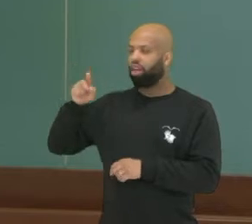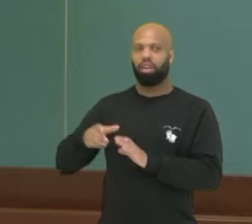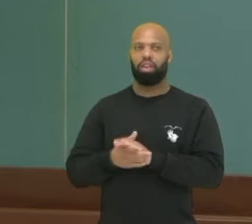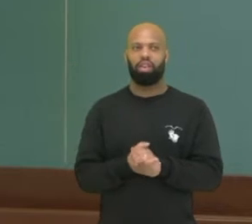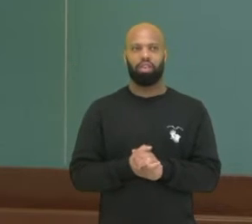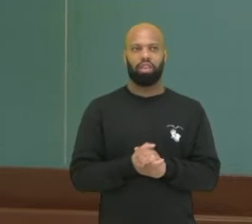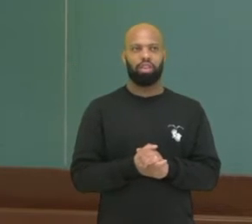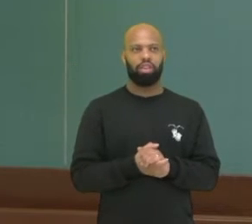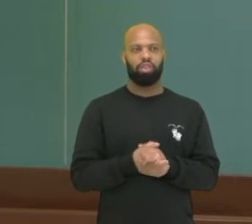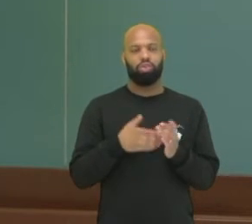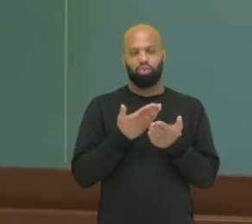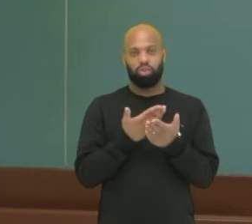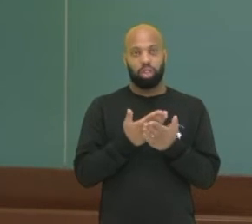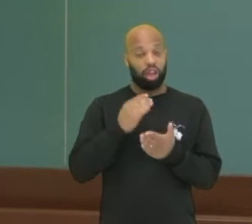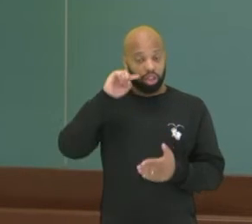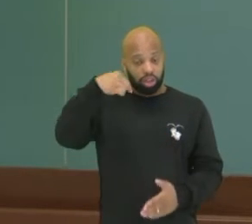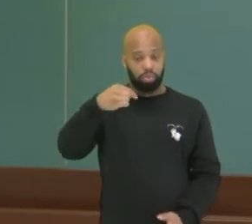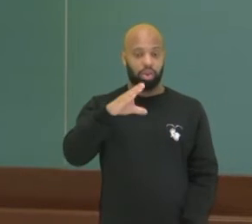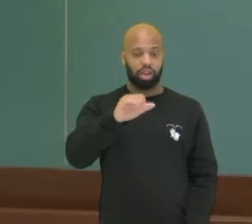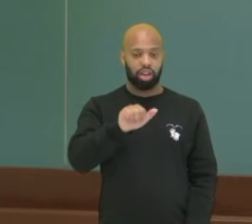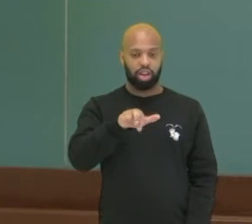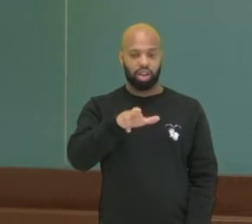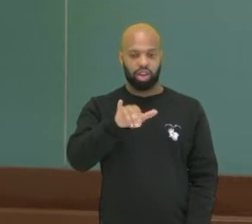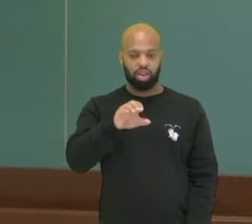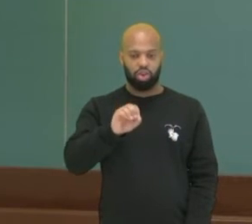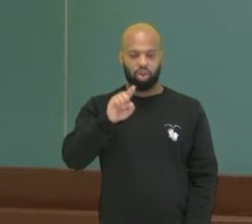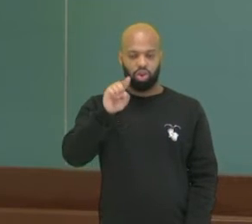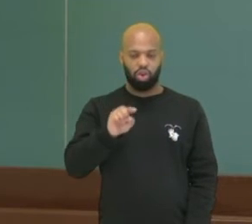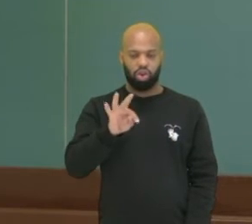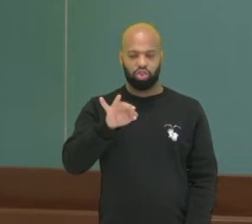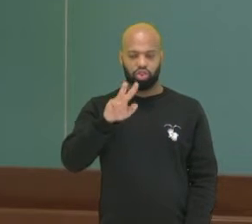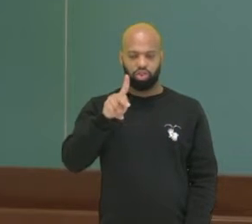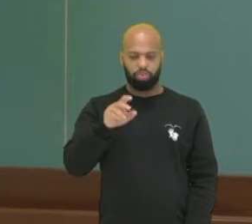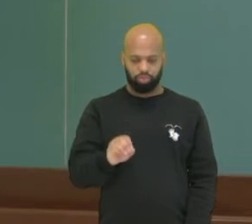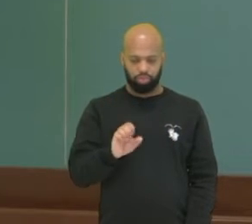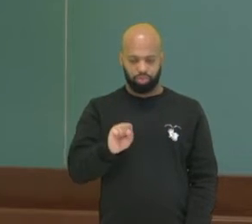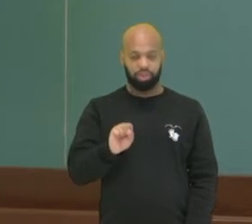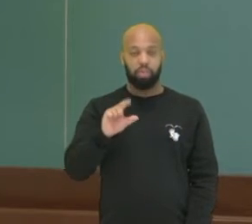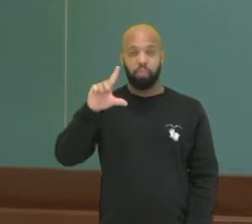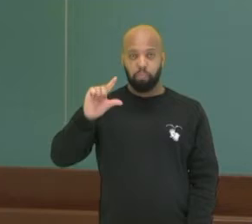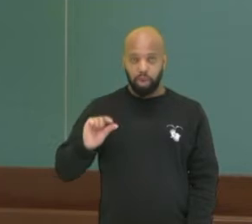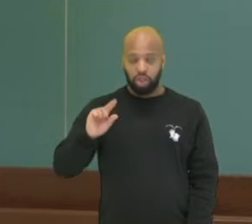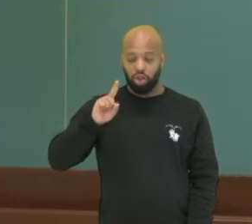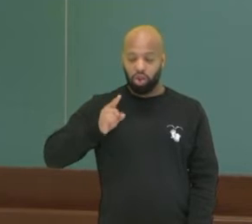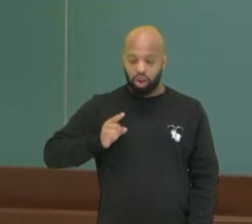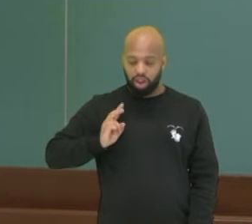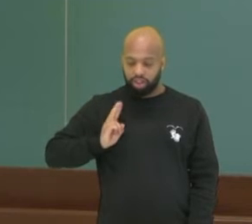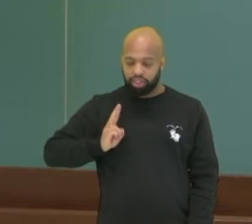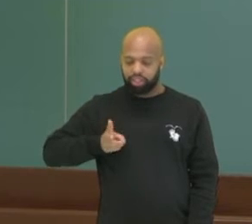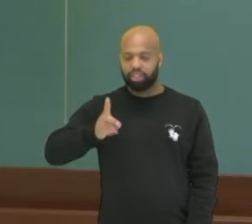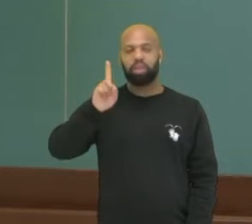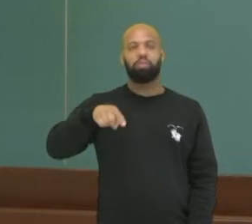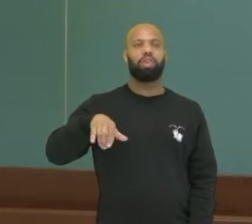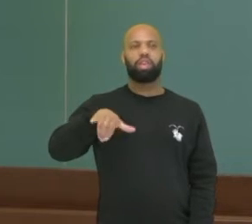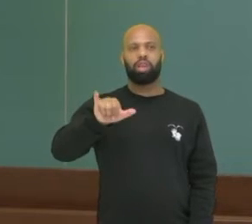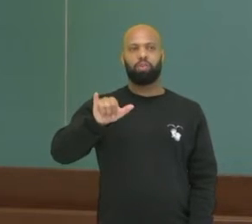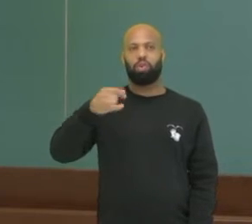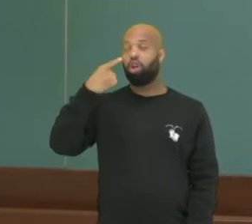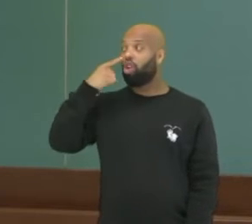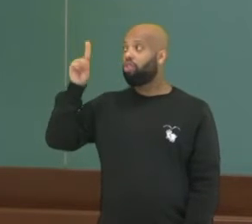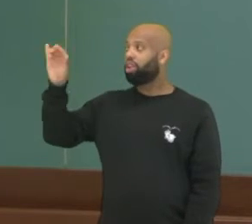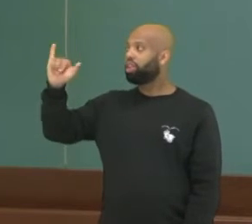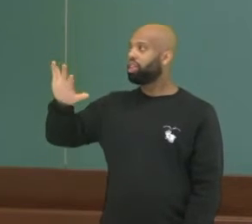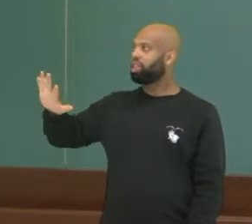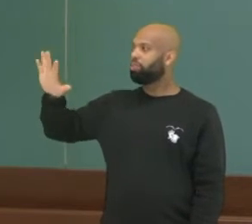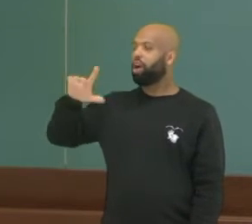os cariótipos. Então, o menor cromossomo será sempre o Y. Então, aqui nesta imagem, temos